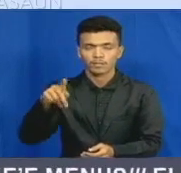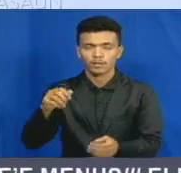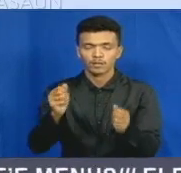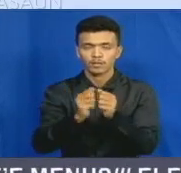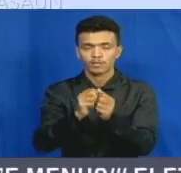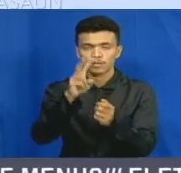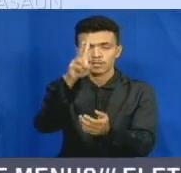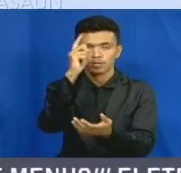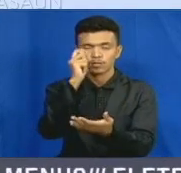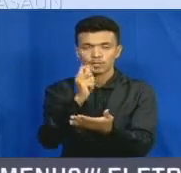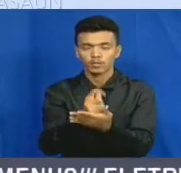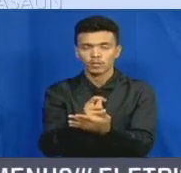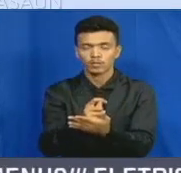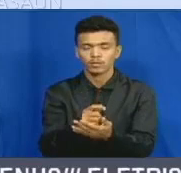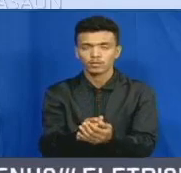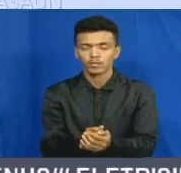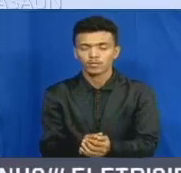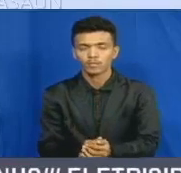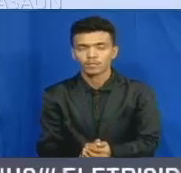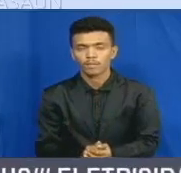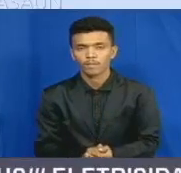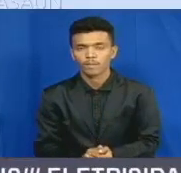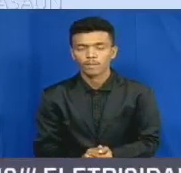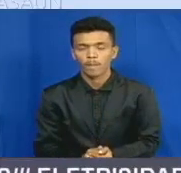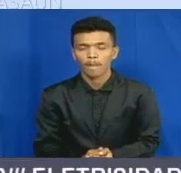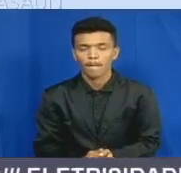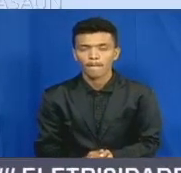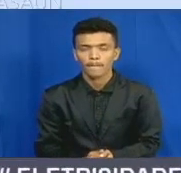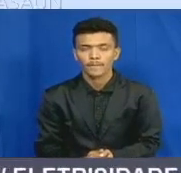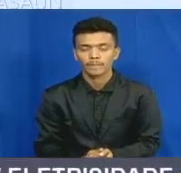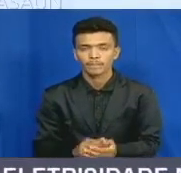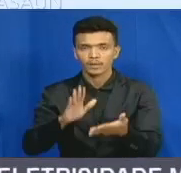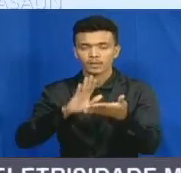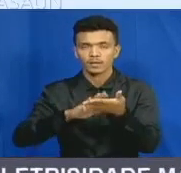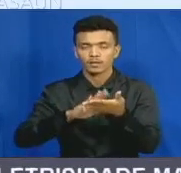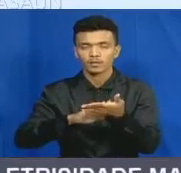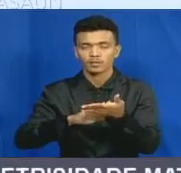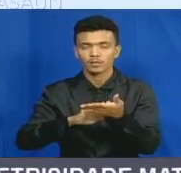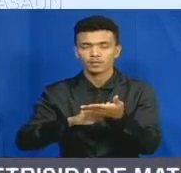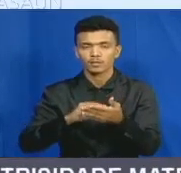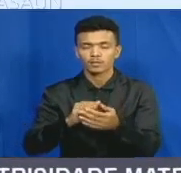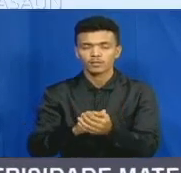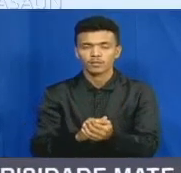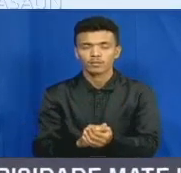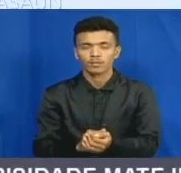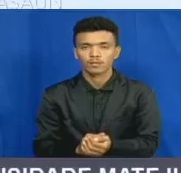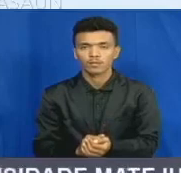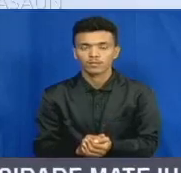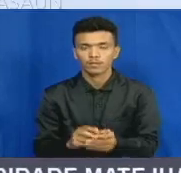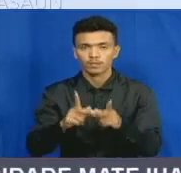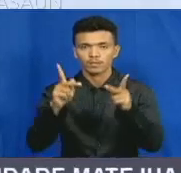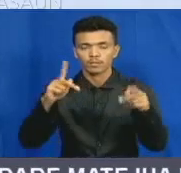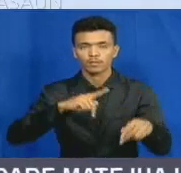17, católico minha de Jacar, e escola filial católico que tinha em Público, há